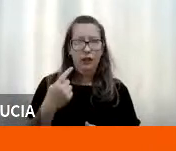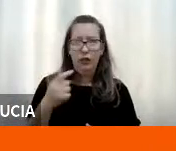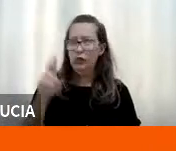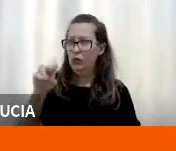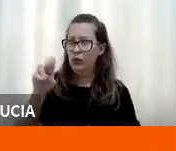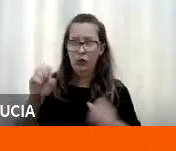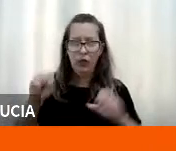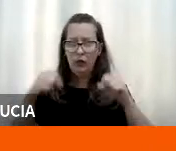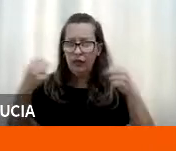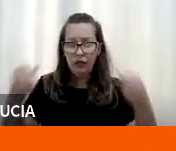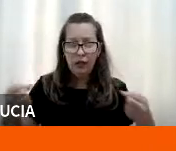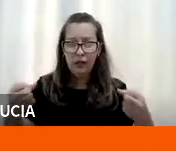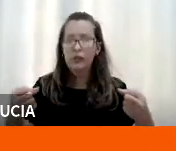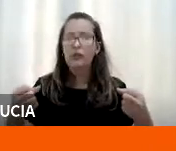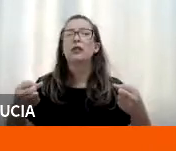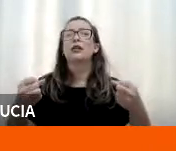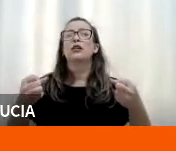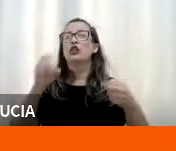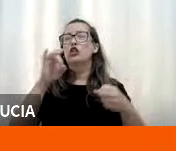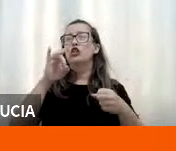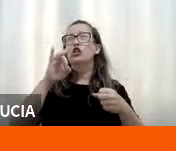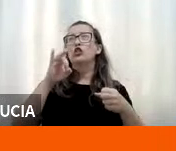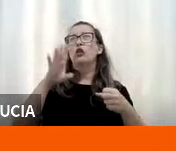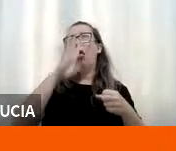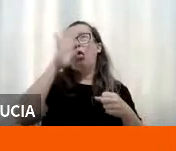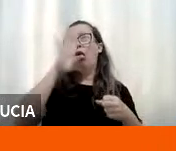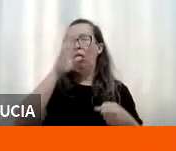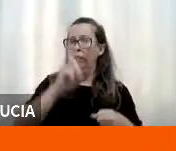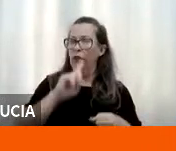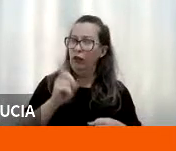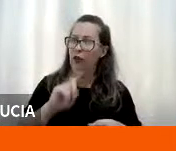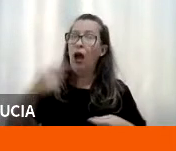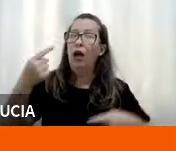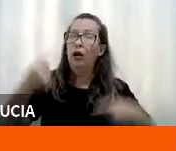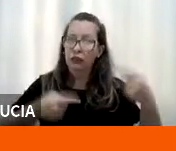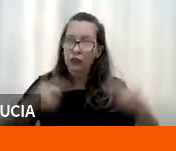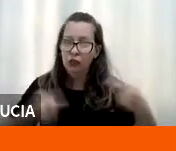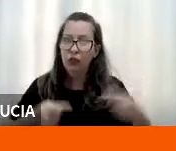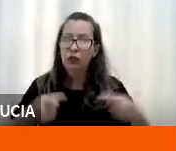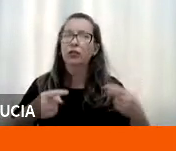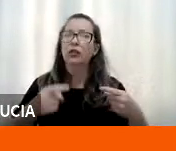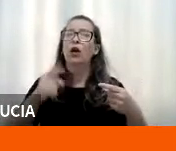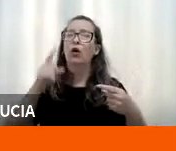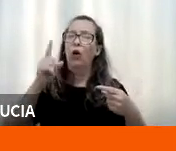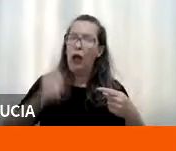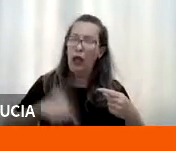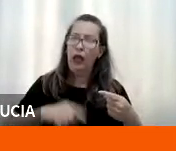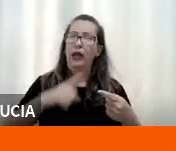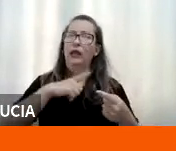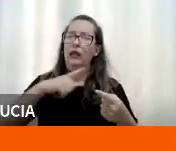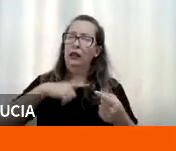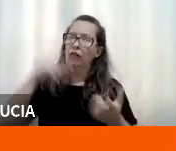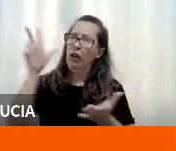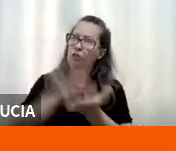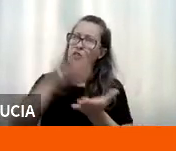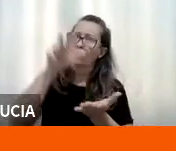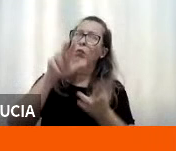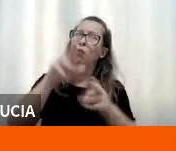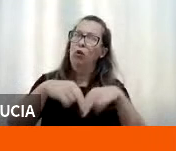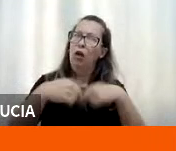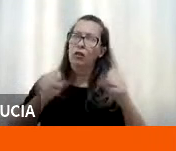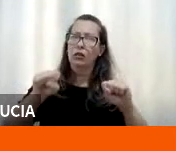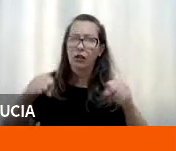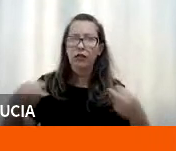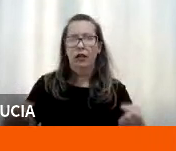defendendo cegamente. A discussão dos problemas do SUS era exatamente o que dava legitimidade para o Hades defendê-lo, porque sempre